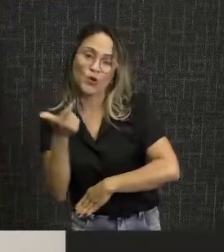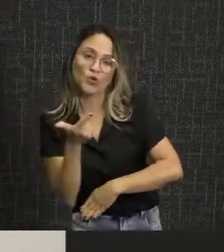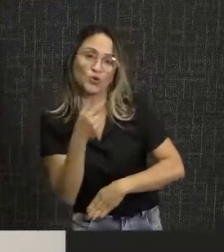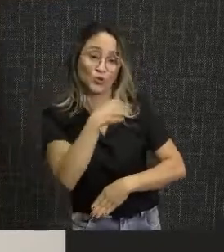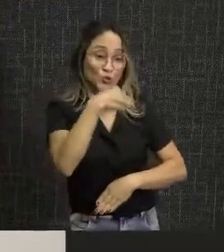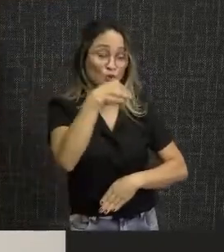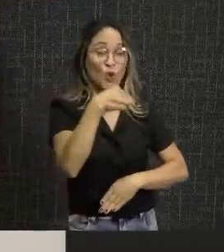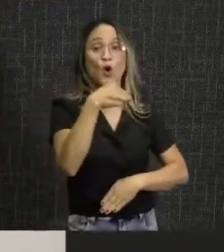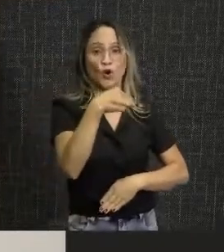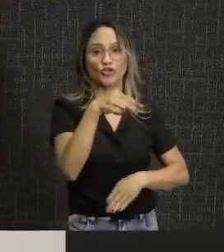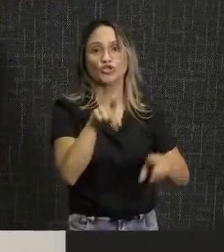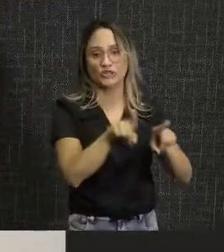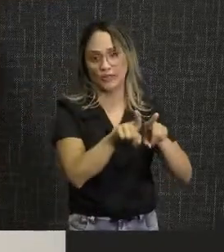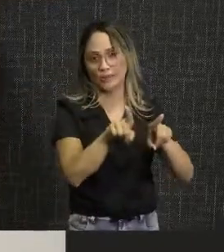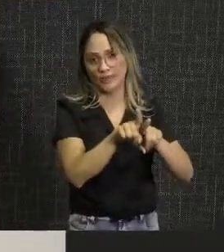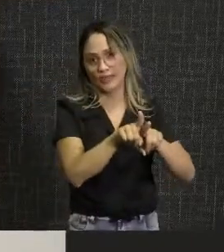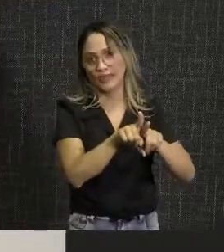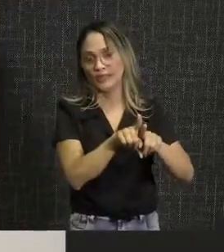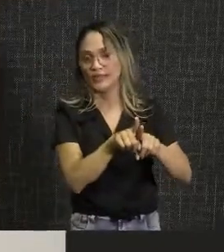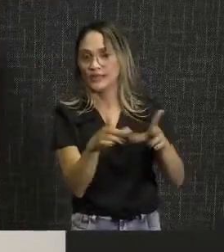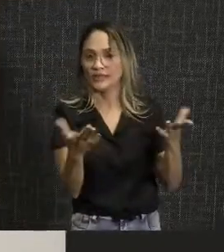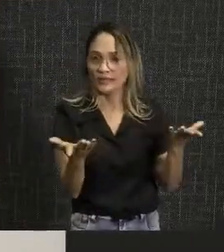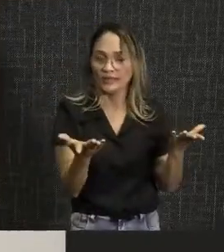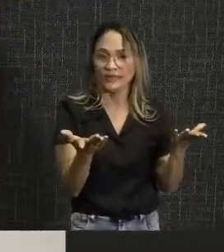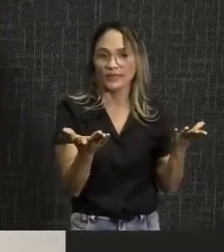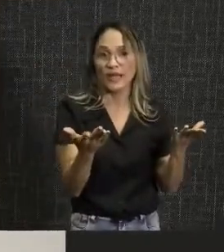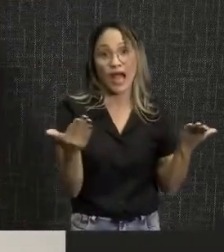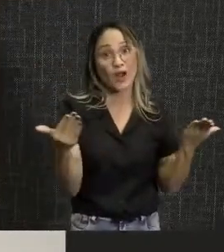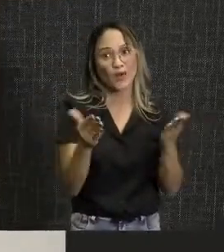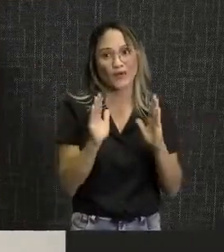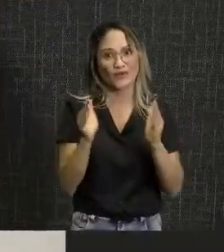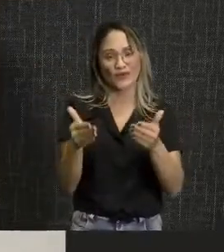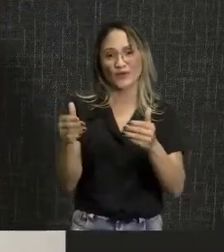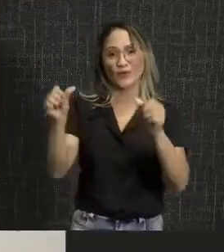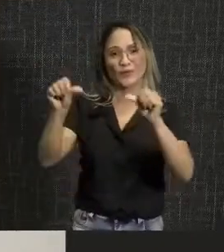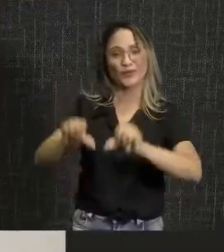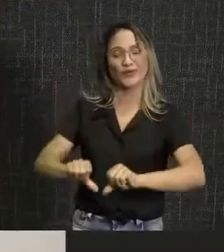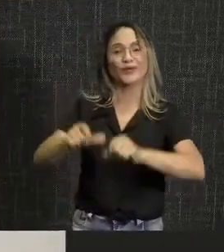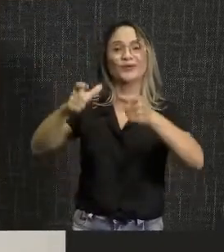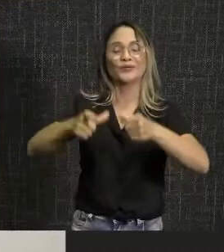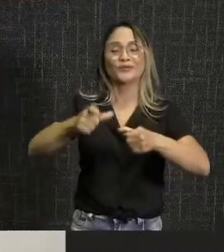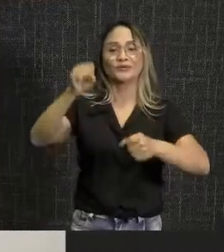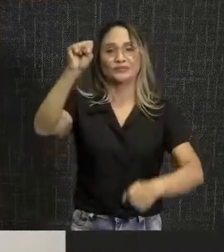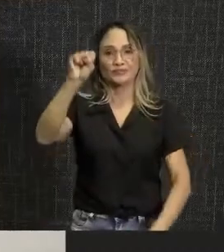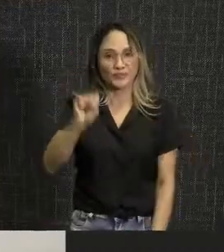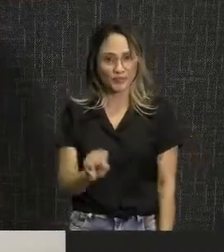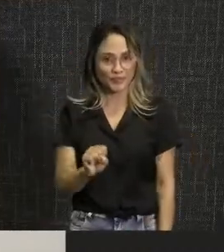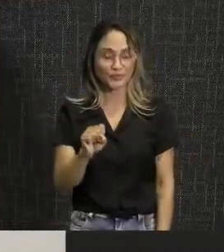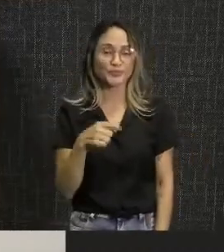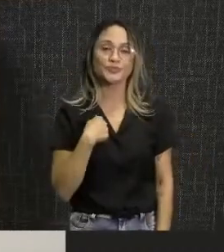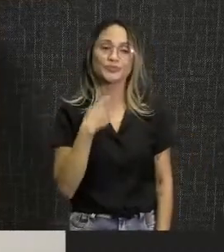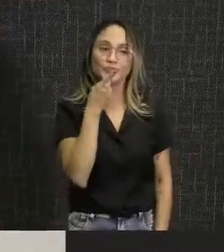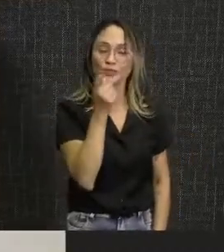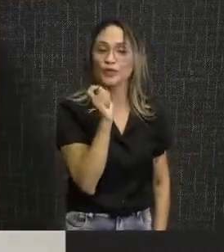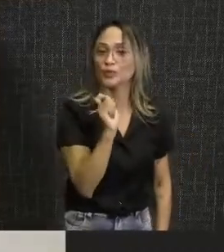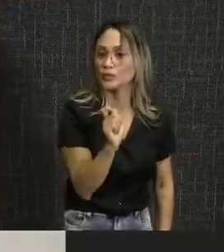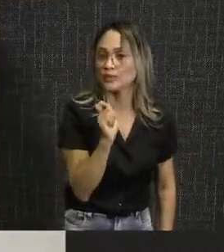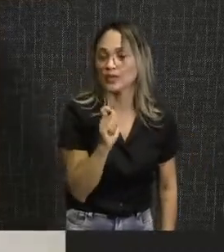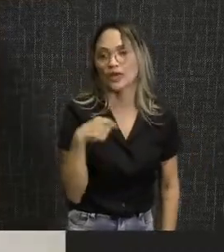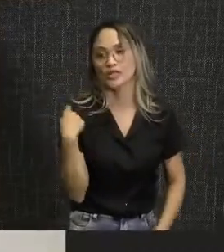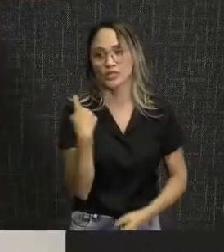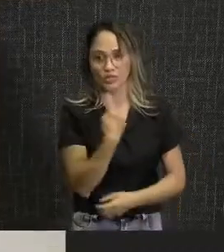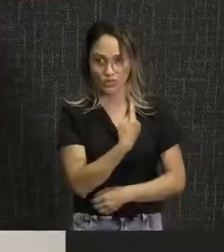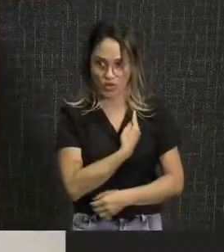Norte também, e agora a coisa está pegando mais no Sul. E o que eu quero dizer com isso é o seguinte: a gente praticamente...